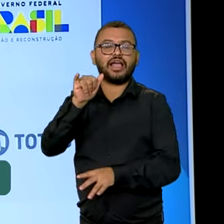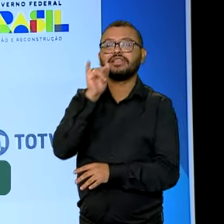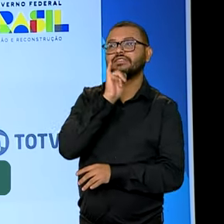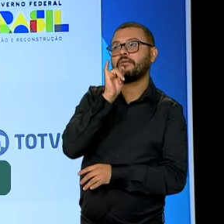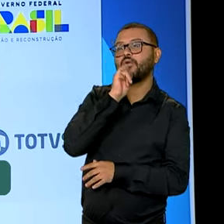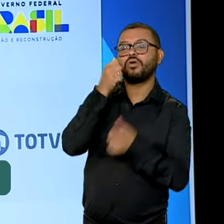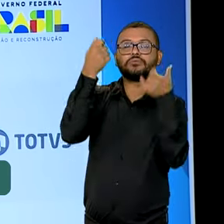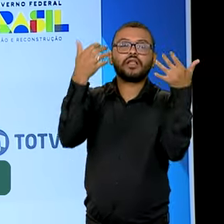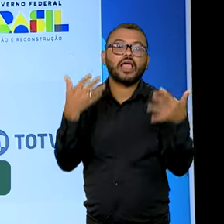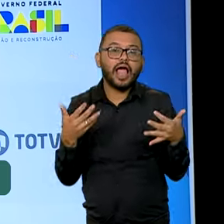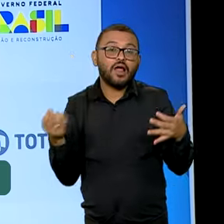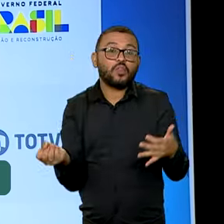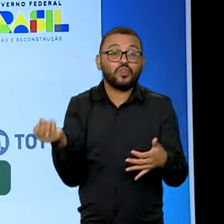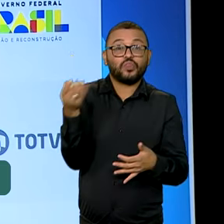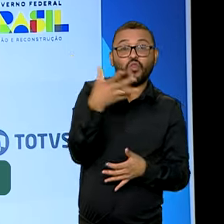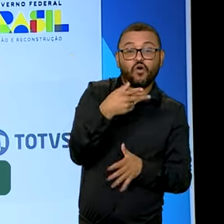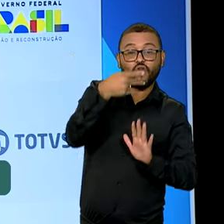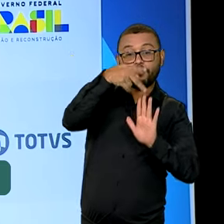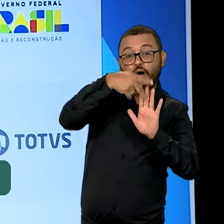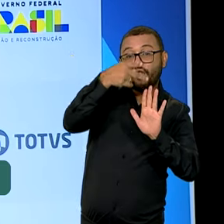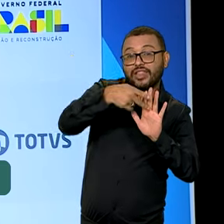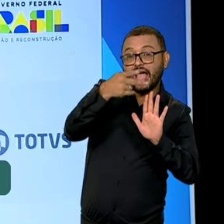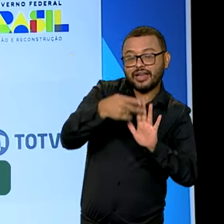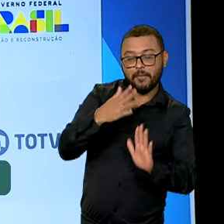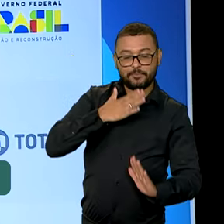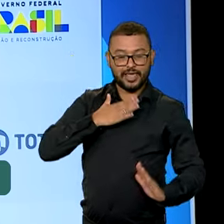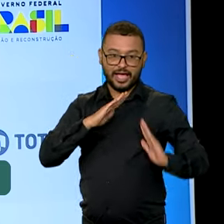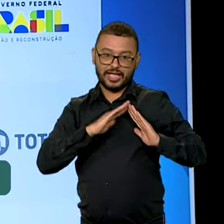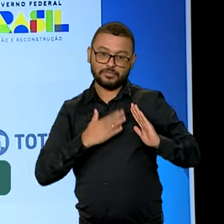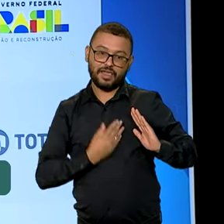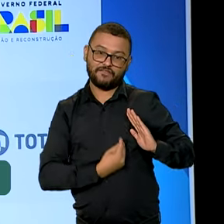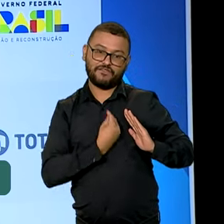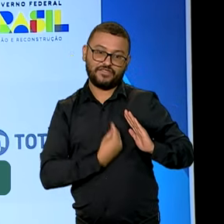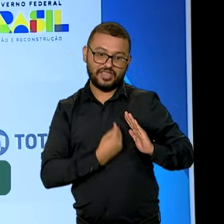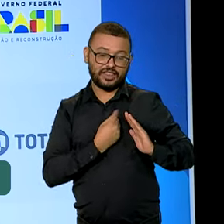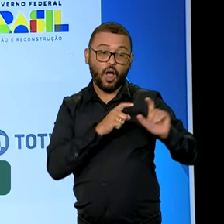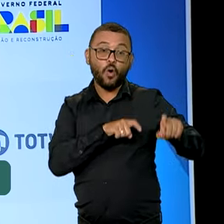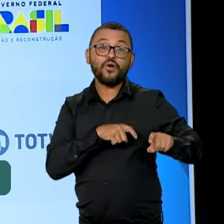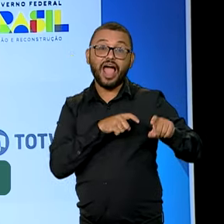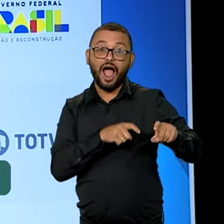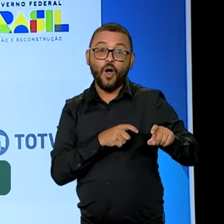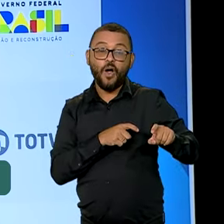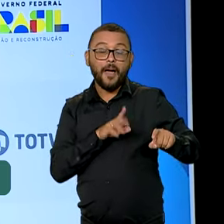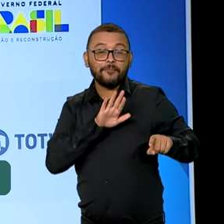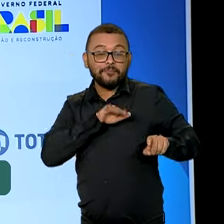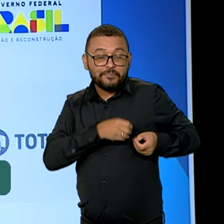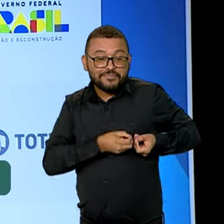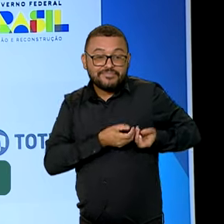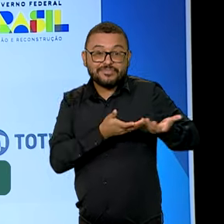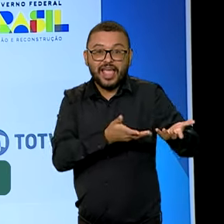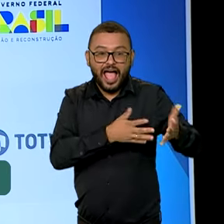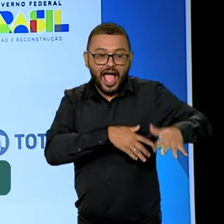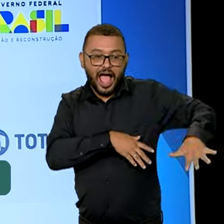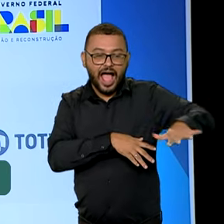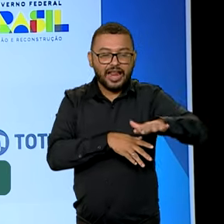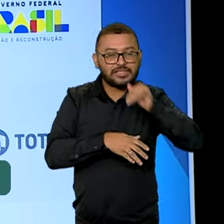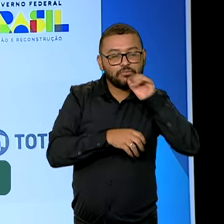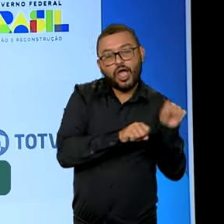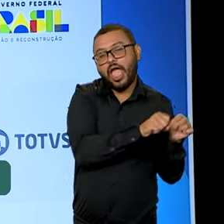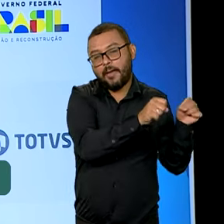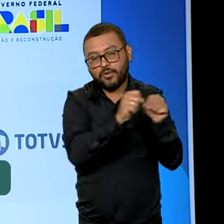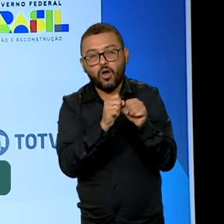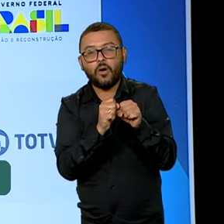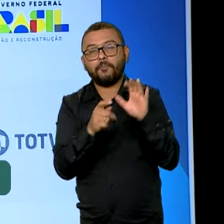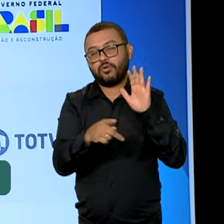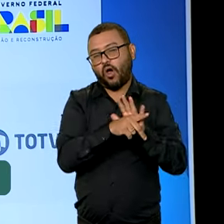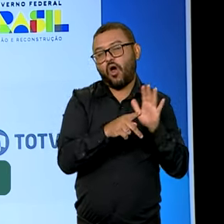exemplo, sobre a nova portaria do Minha Casa Minha Vida Rural, que beneficia áreas atingidas por